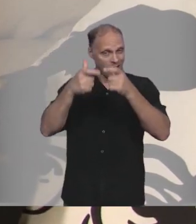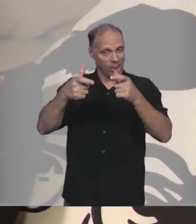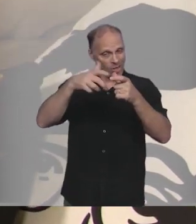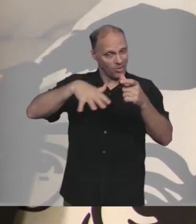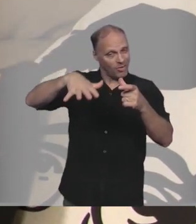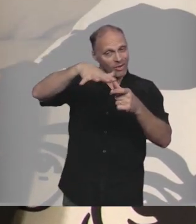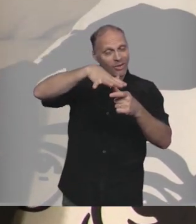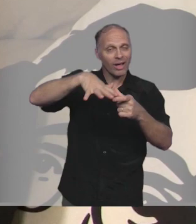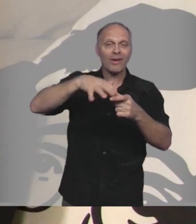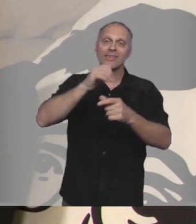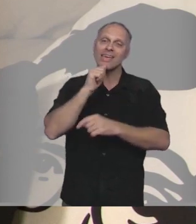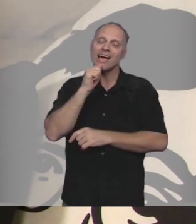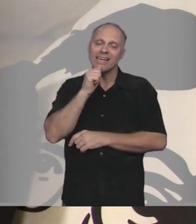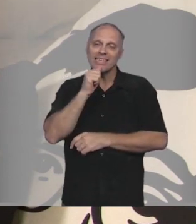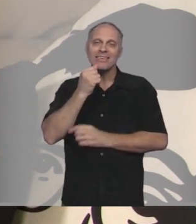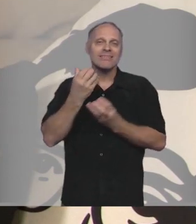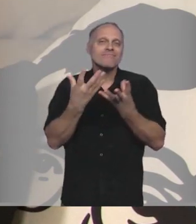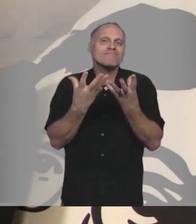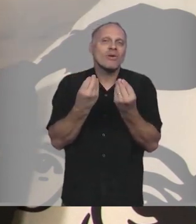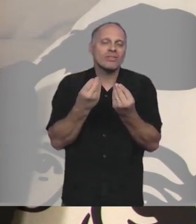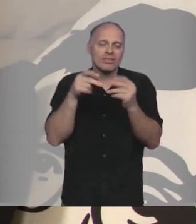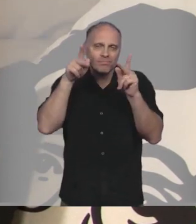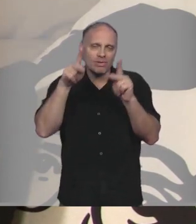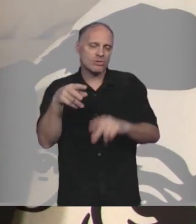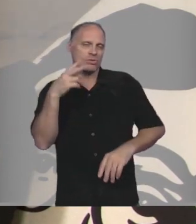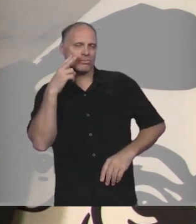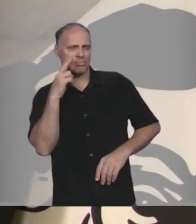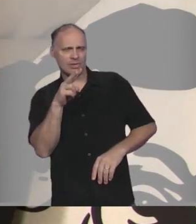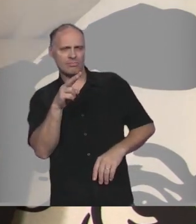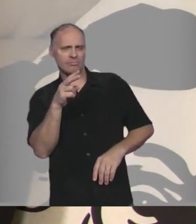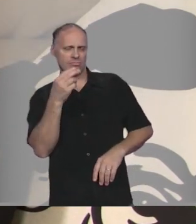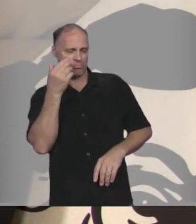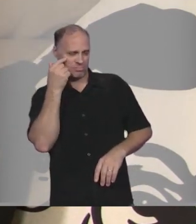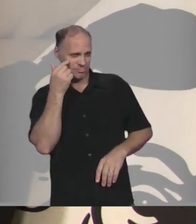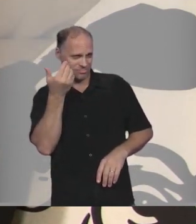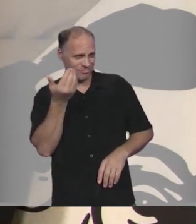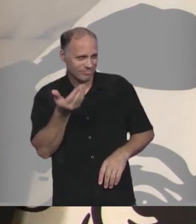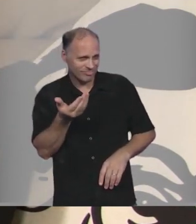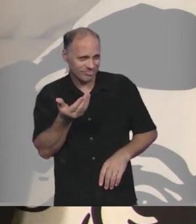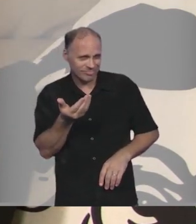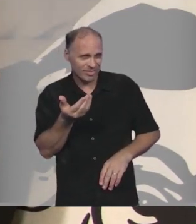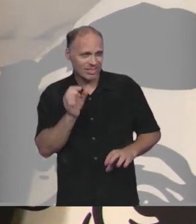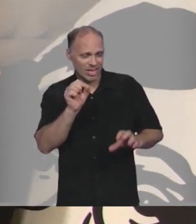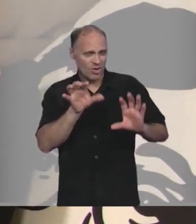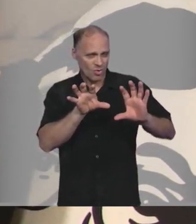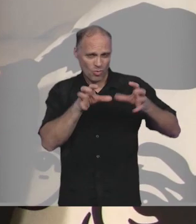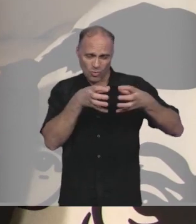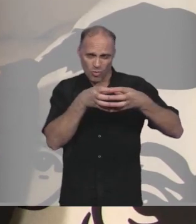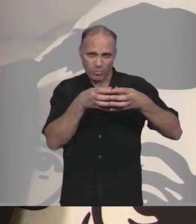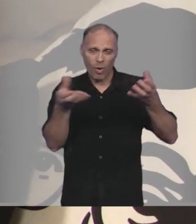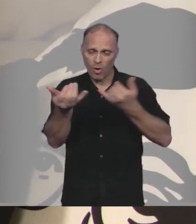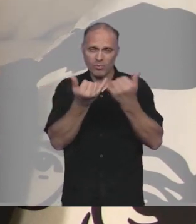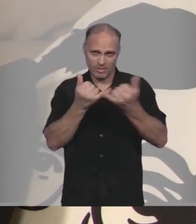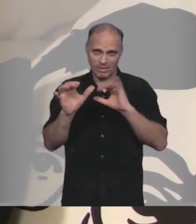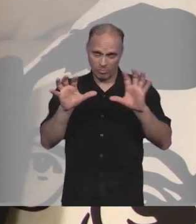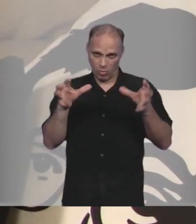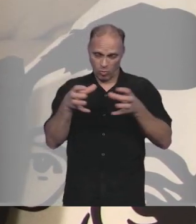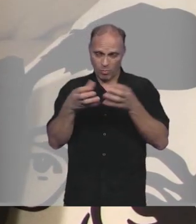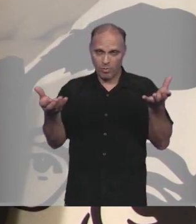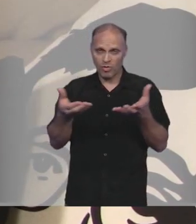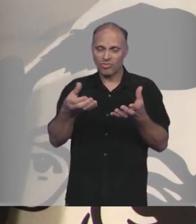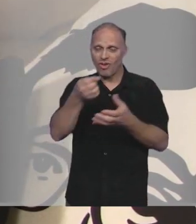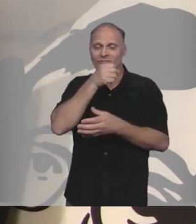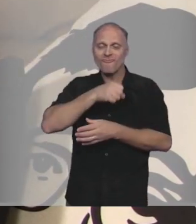que o grupo, que nem hoje, a gente tem o grupo Velho do Saco, está levemente num período sabático,